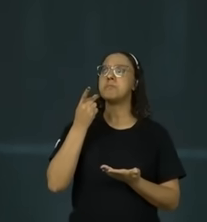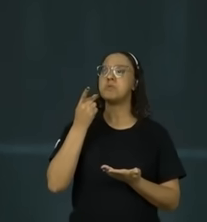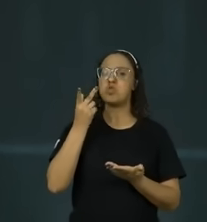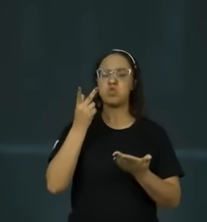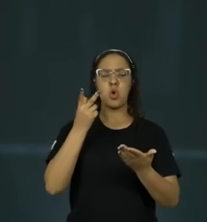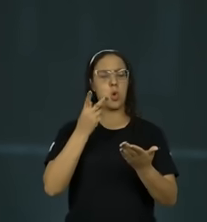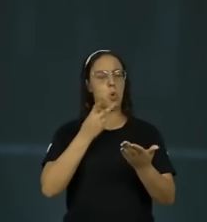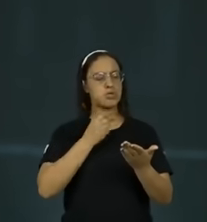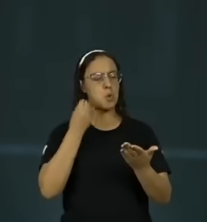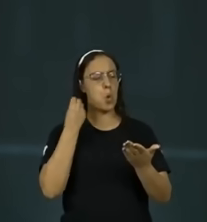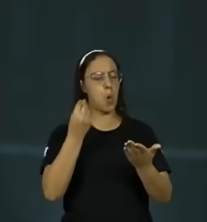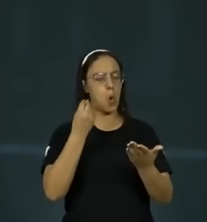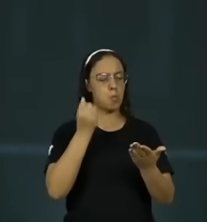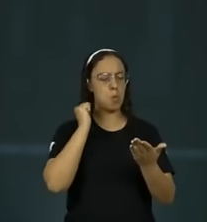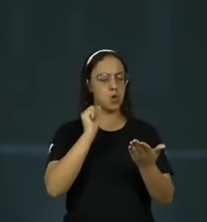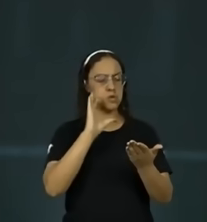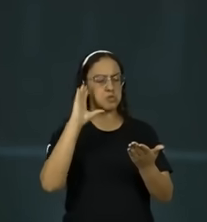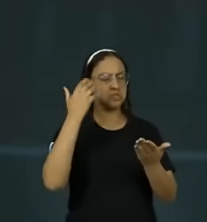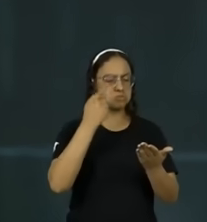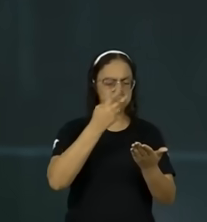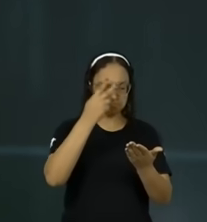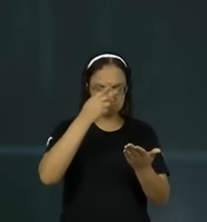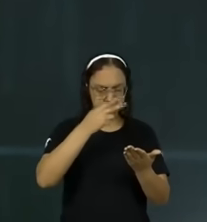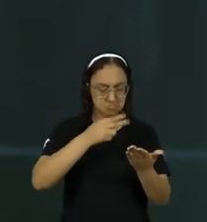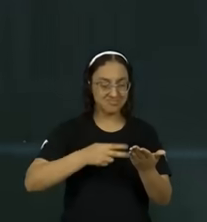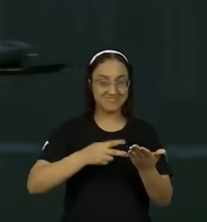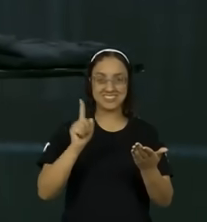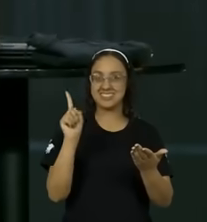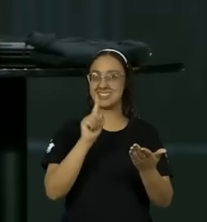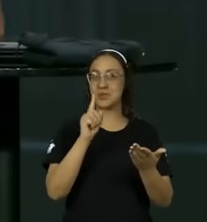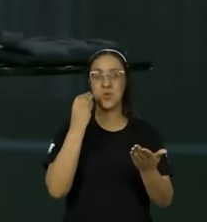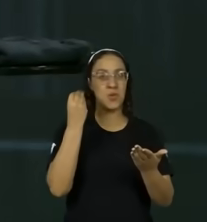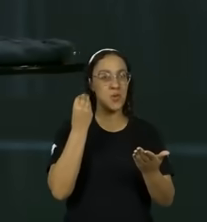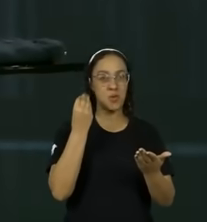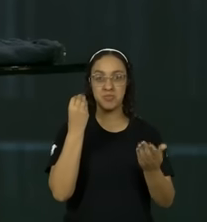O maior desafio de José, quando a gente tem uma perda, olhe para mim,